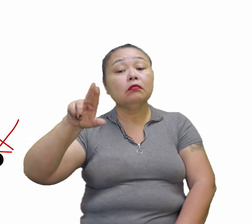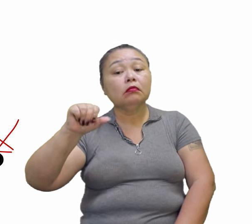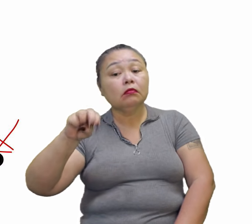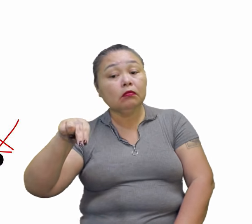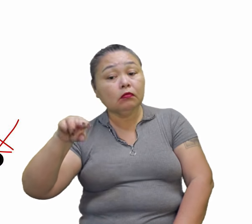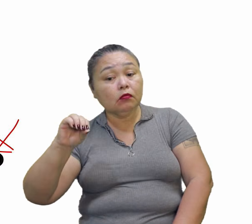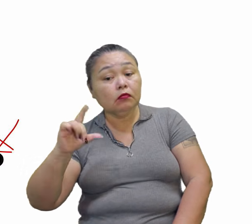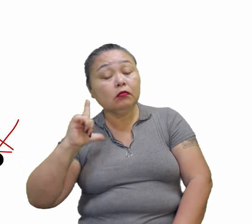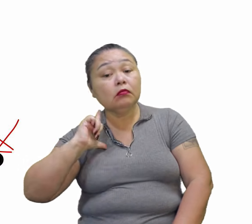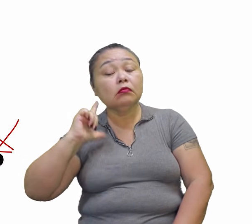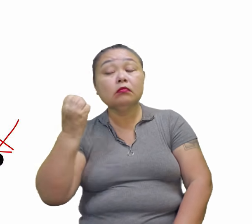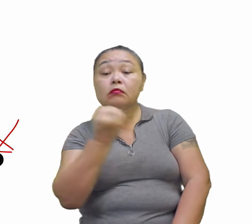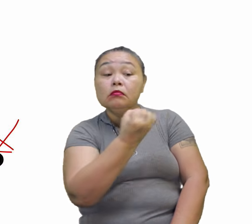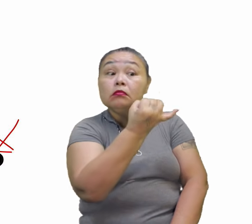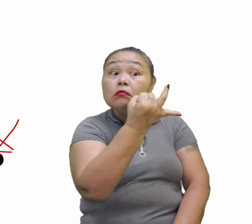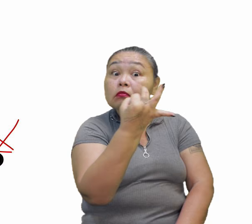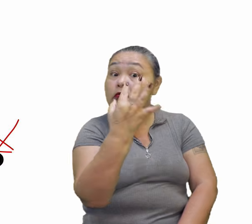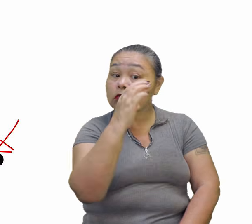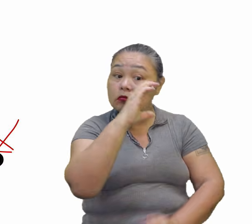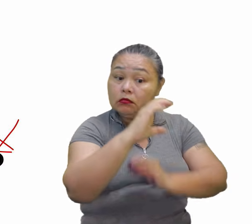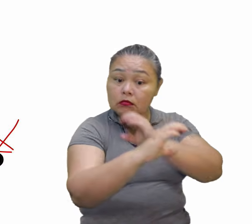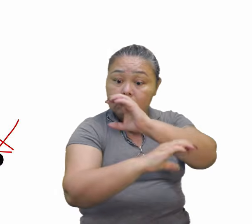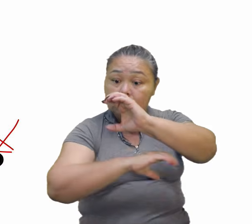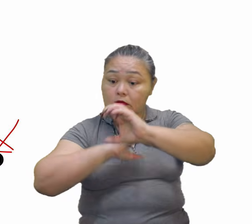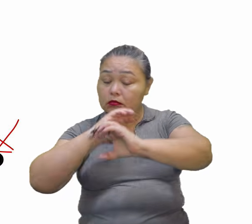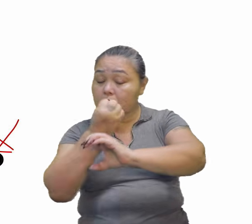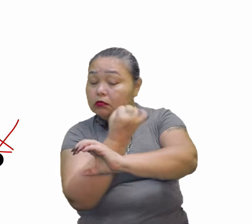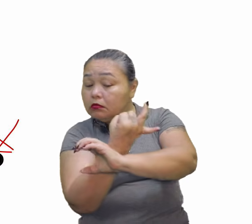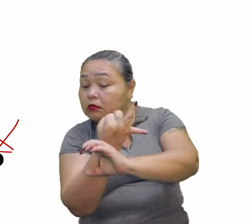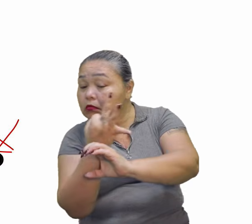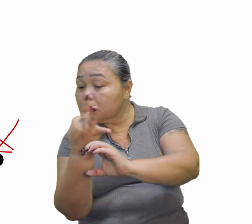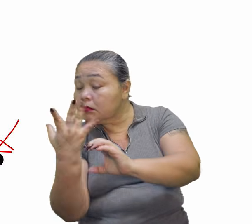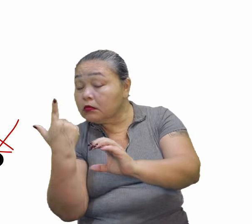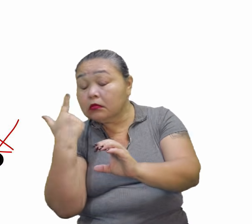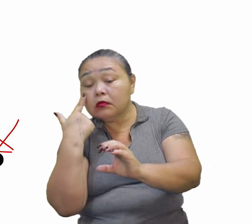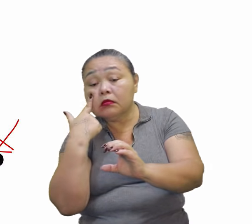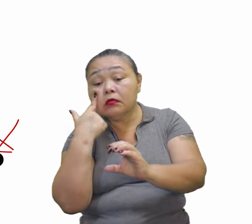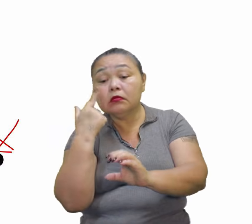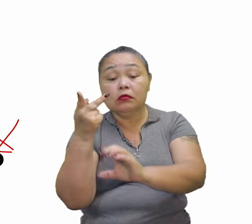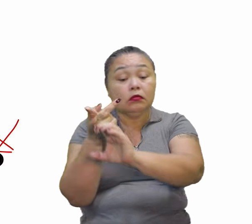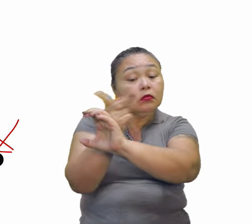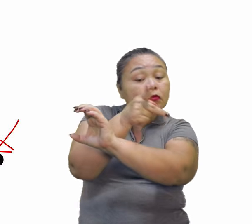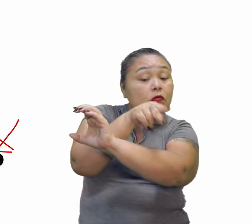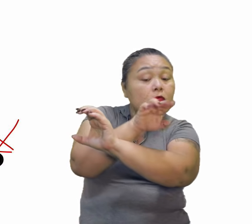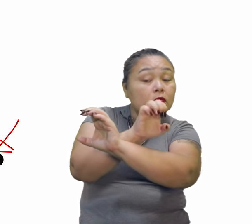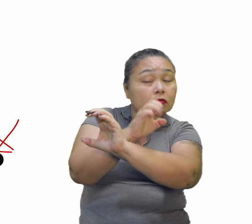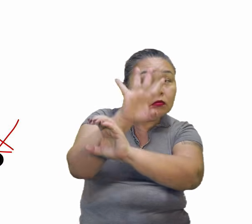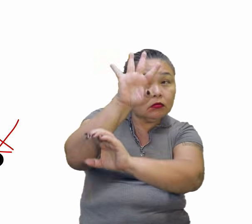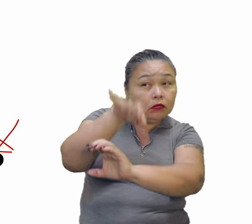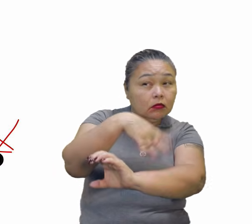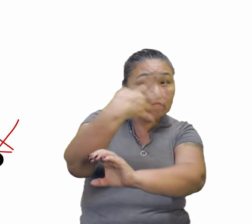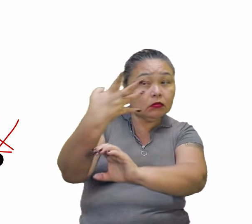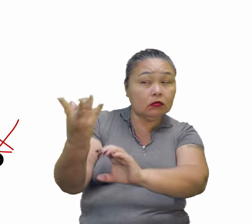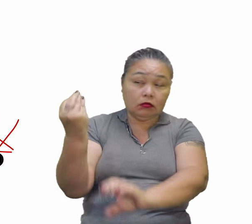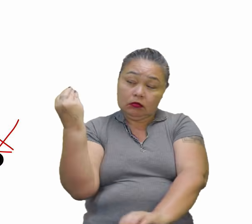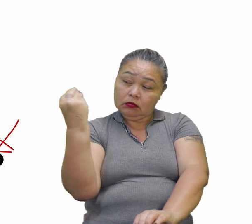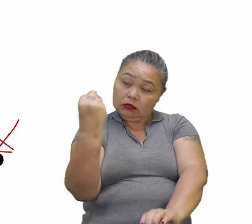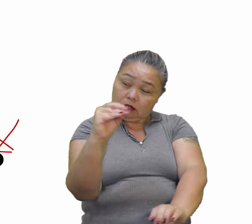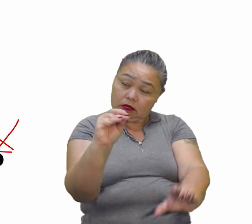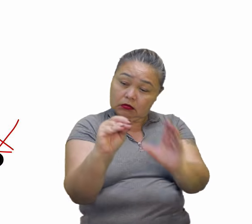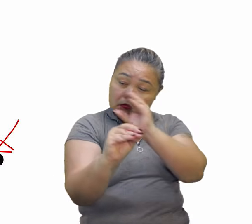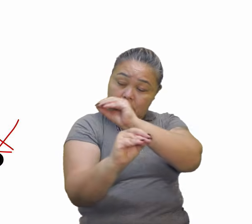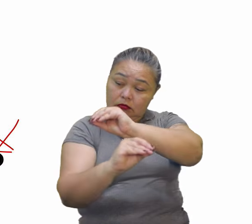de acordo com a quantidade de carbonos, olha o prefixo na tabela e